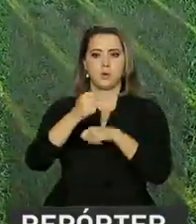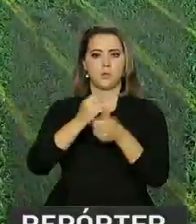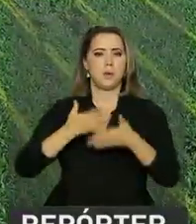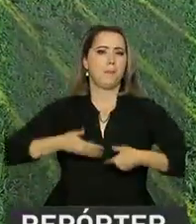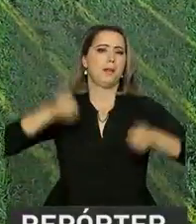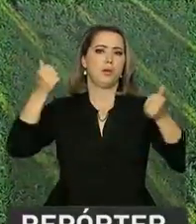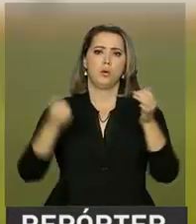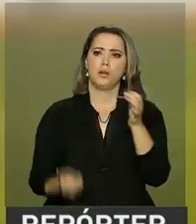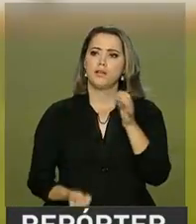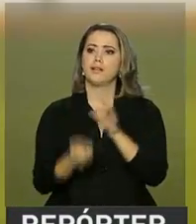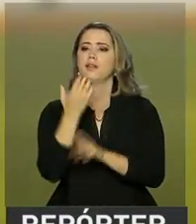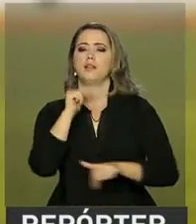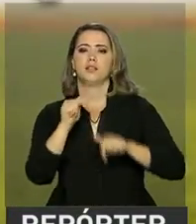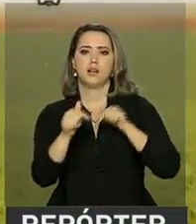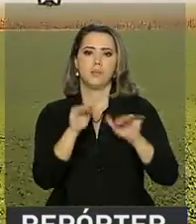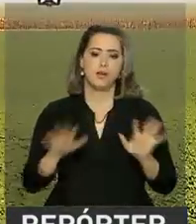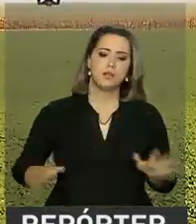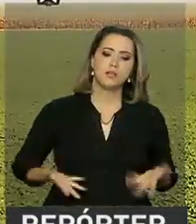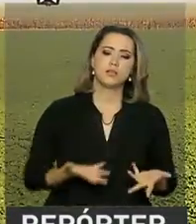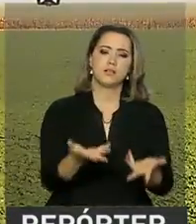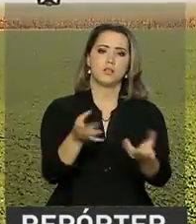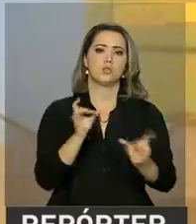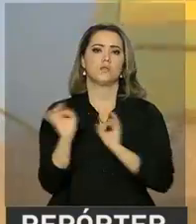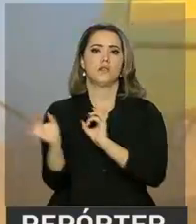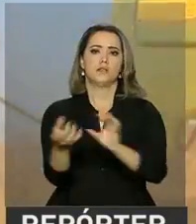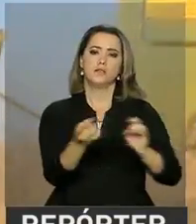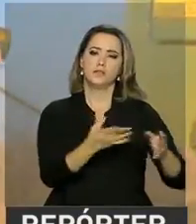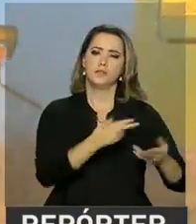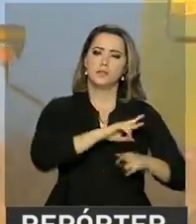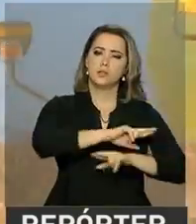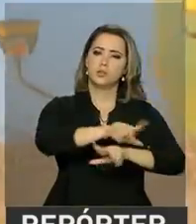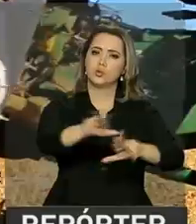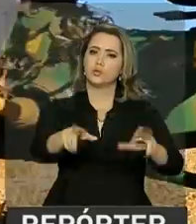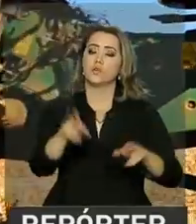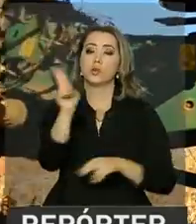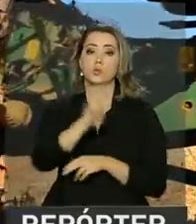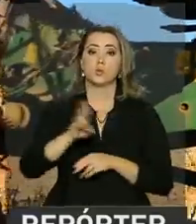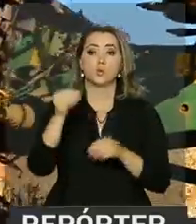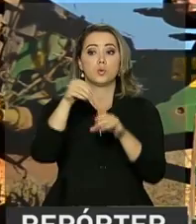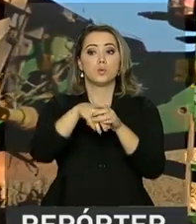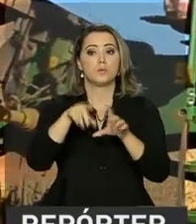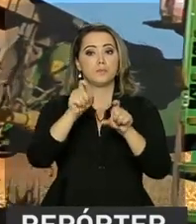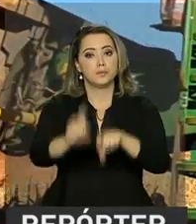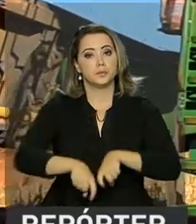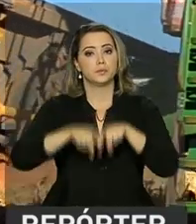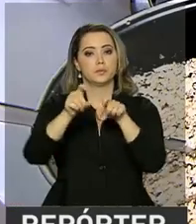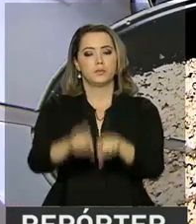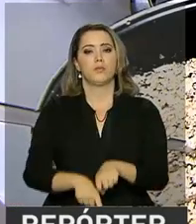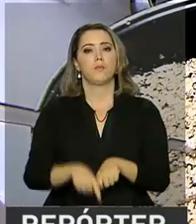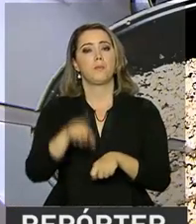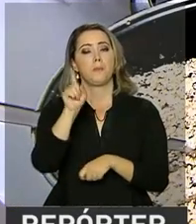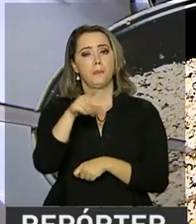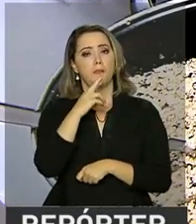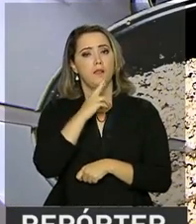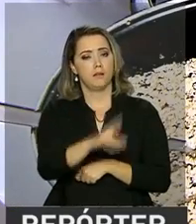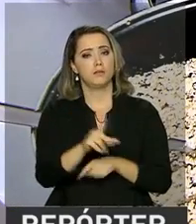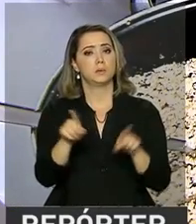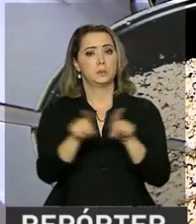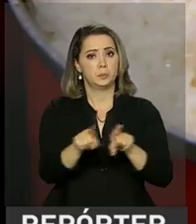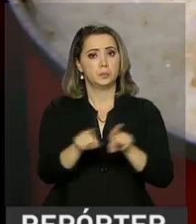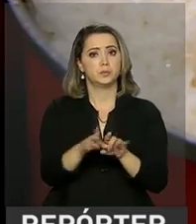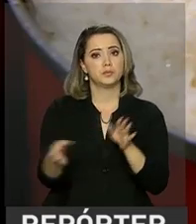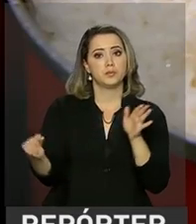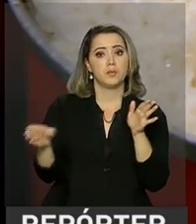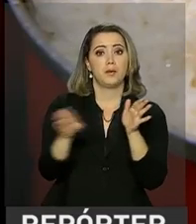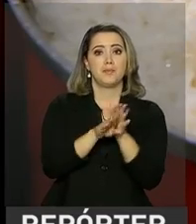empregos incentivando o comércio de equipamentos e veículos usados na agricultura e os resultos ados positivos também devem